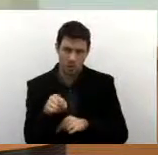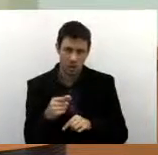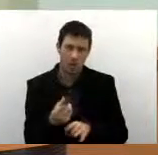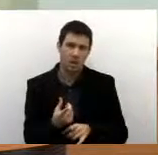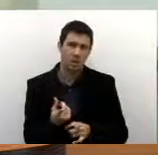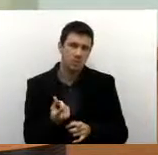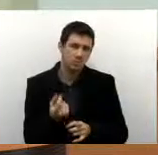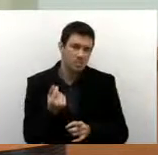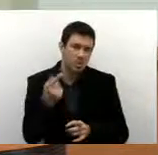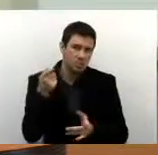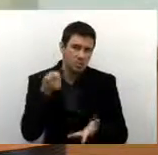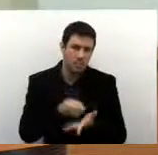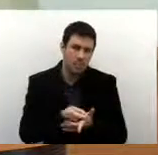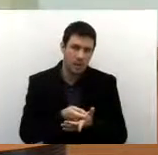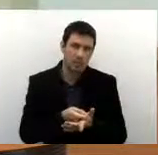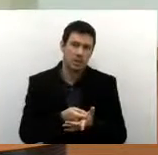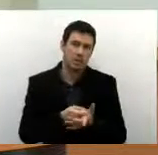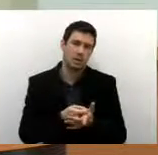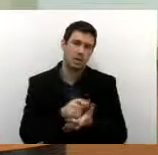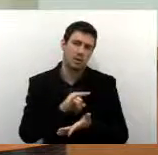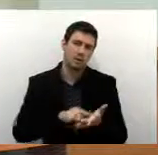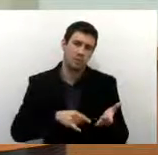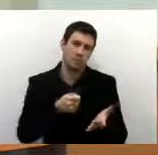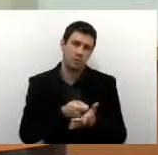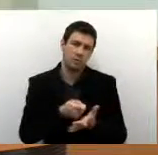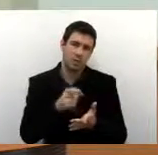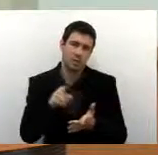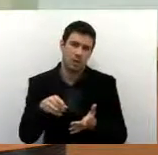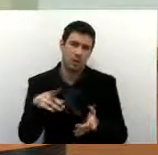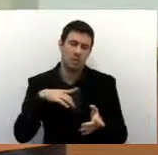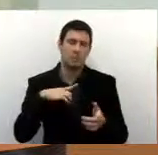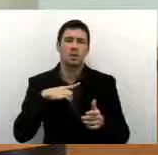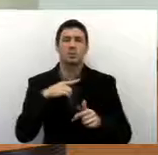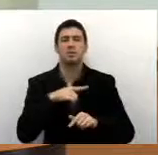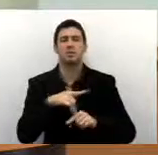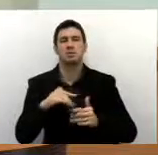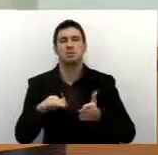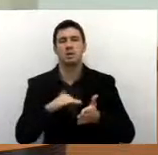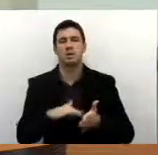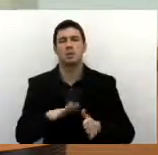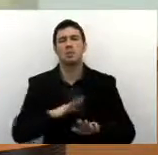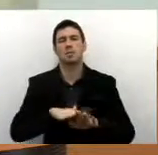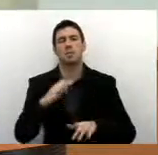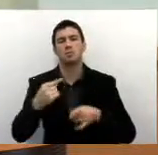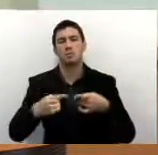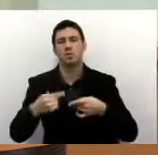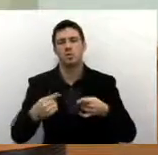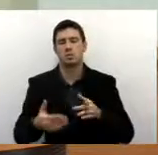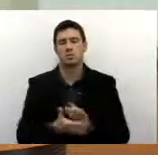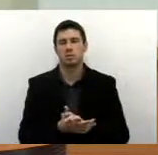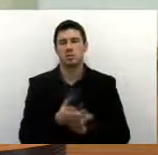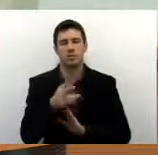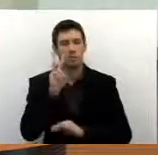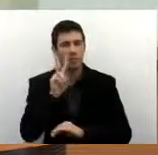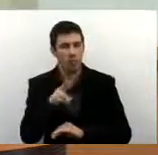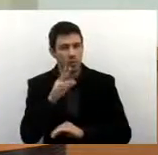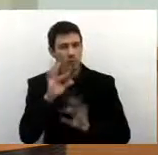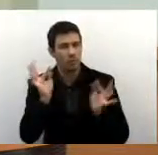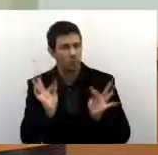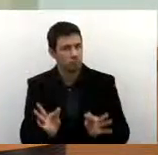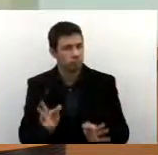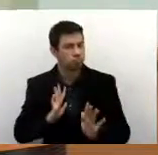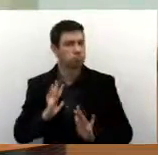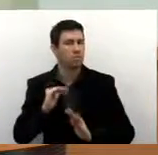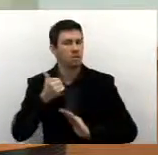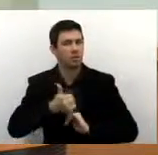é para pagar a folha de pagamento, é uma secretaria mais política. E o prefeito foi feliz em nomear o senhor como